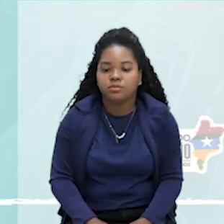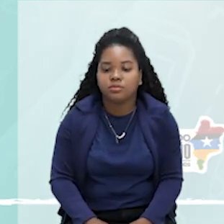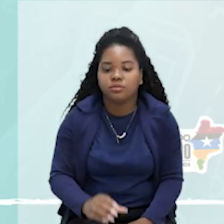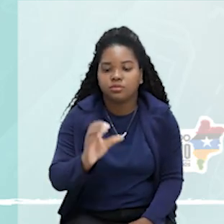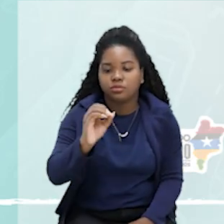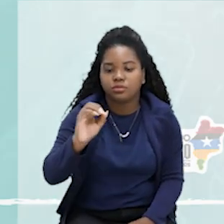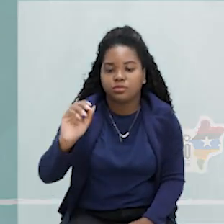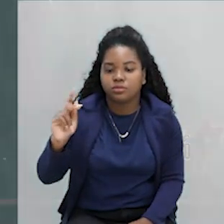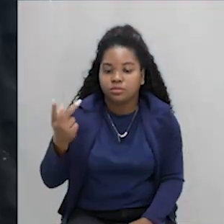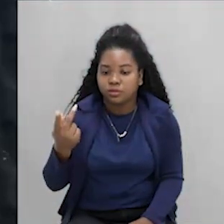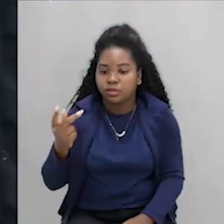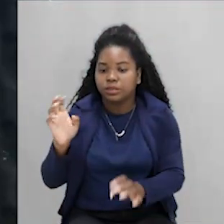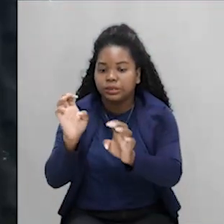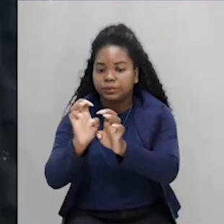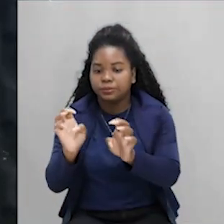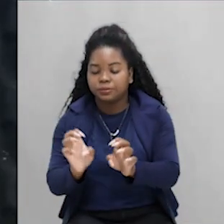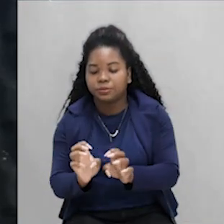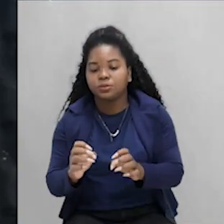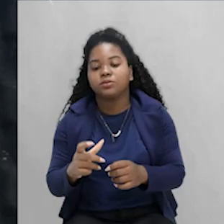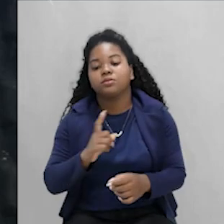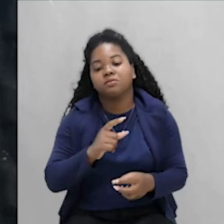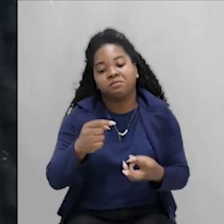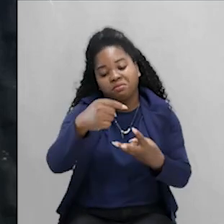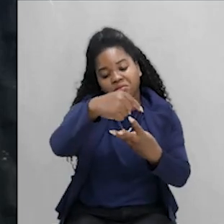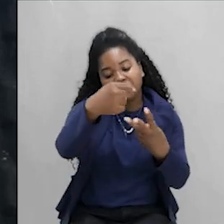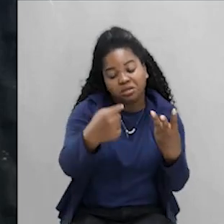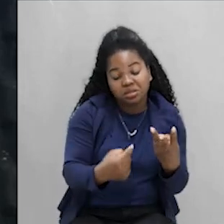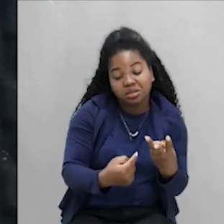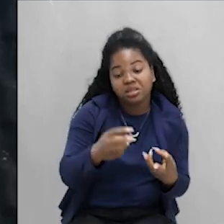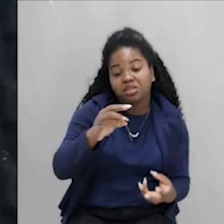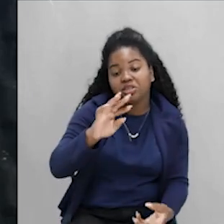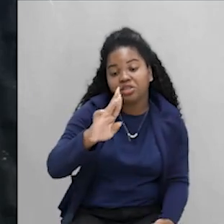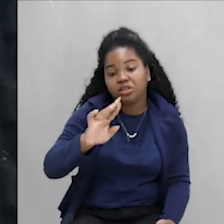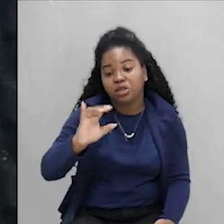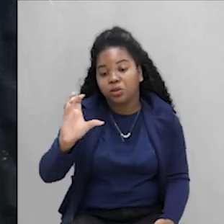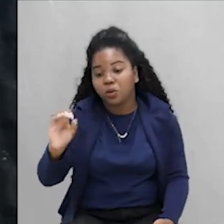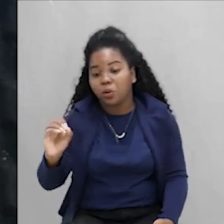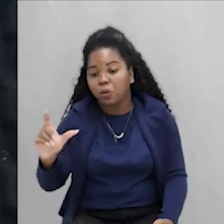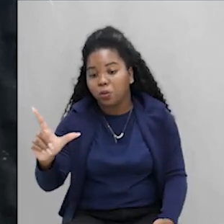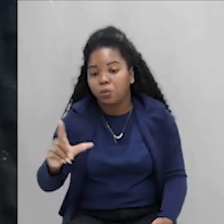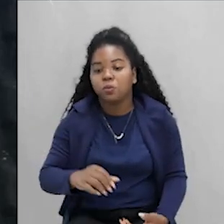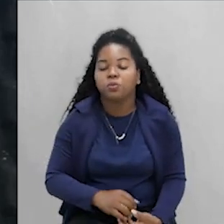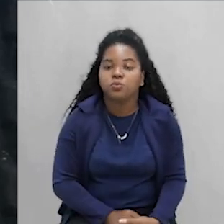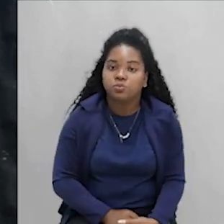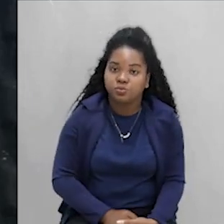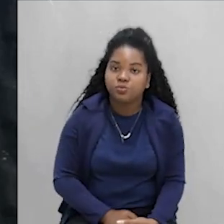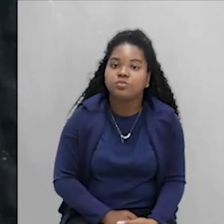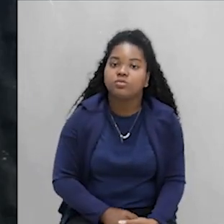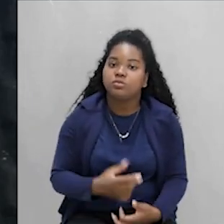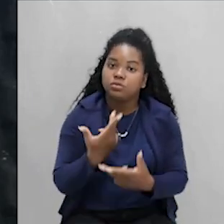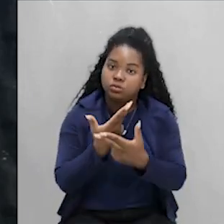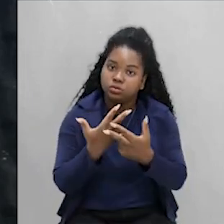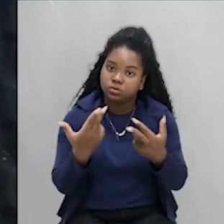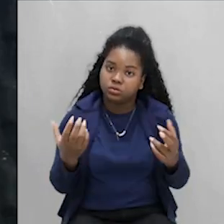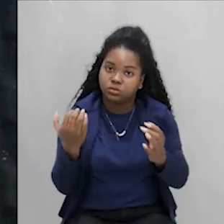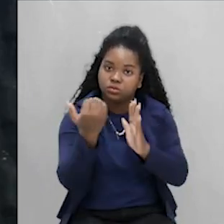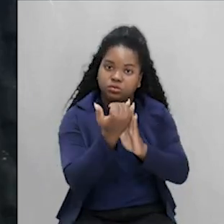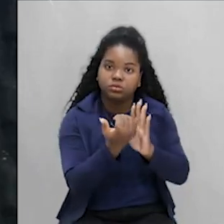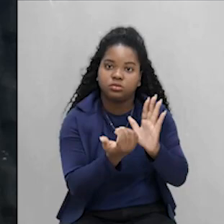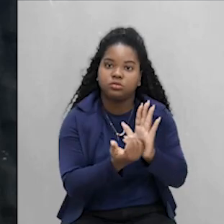da estrutura podemos ter três um triol 4 tetra ou não podemos ter vários